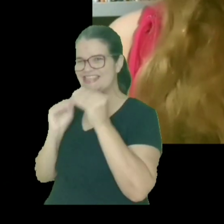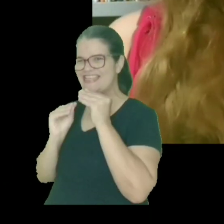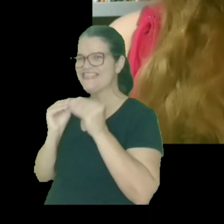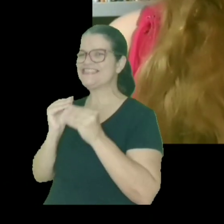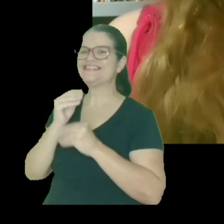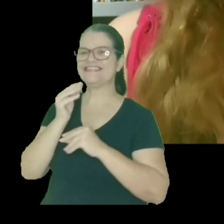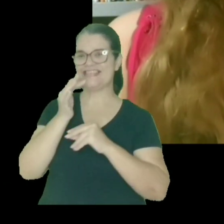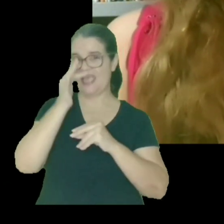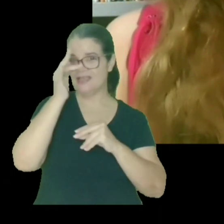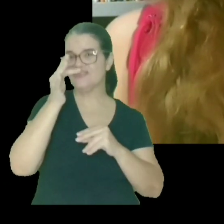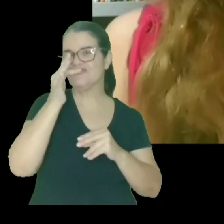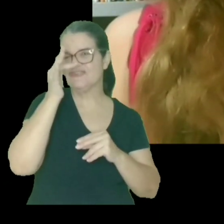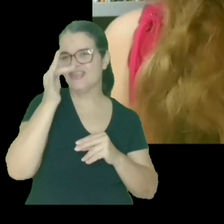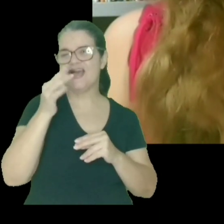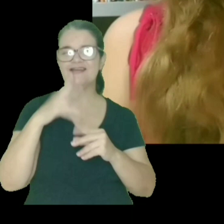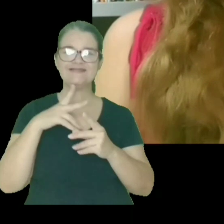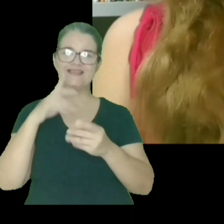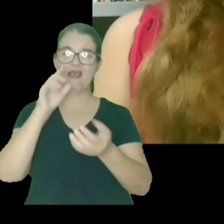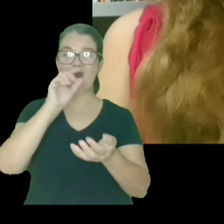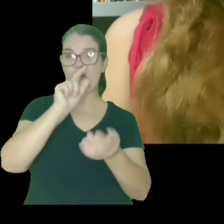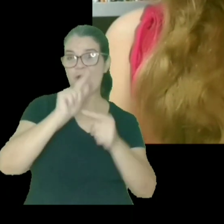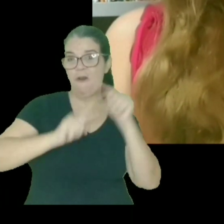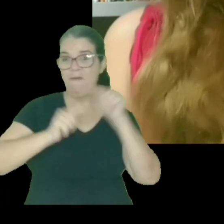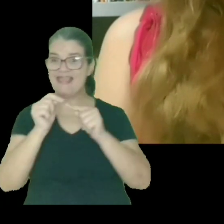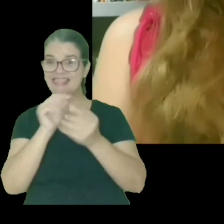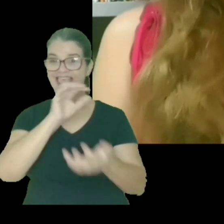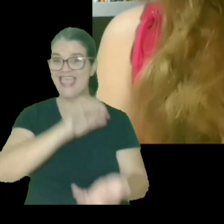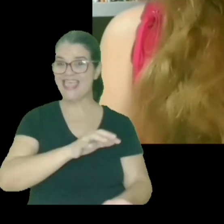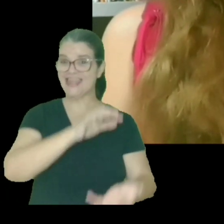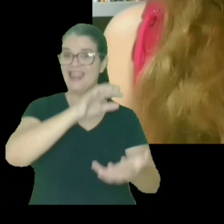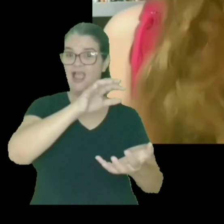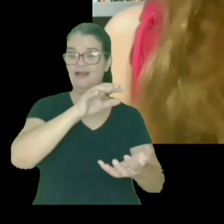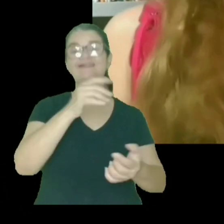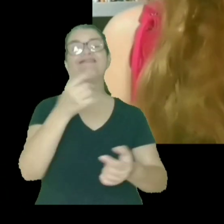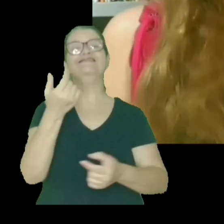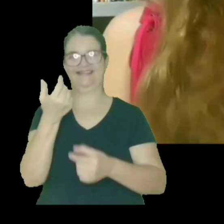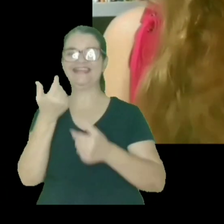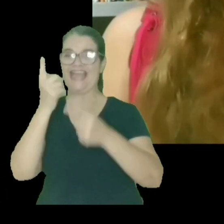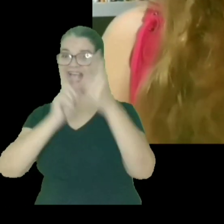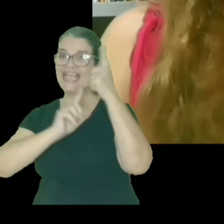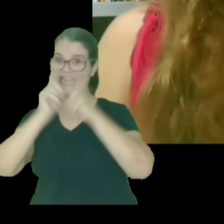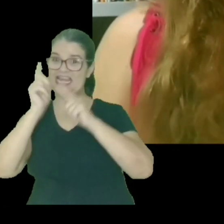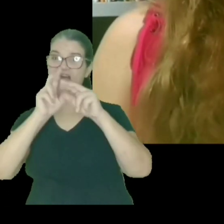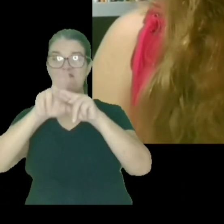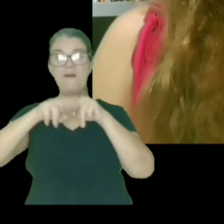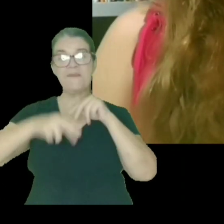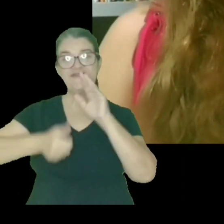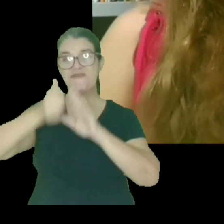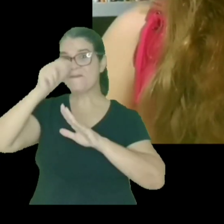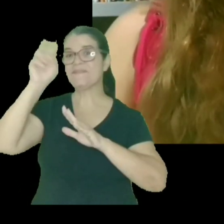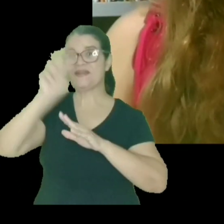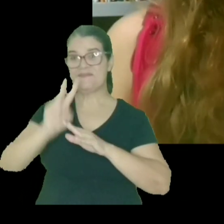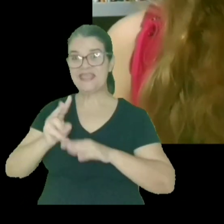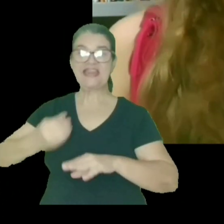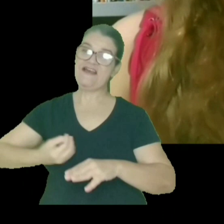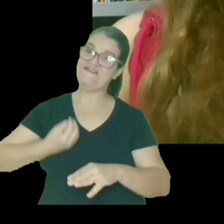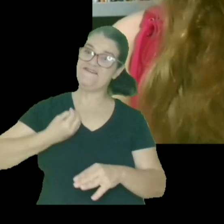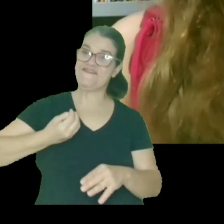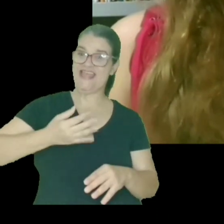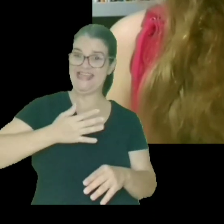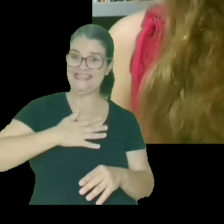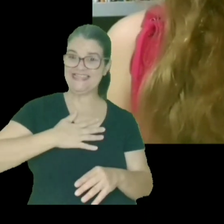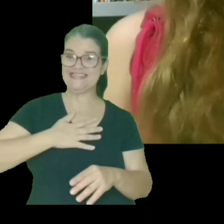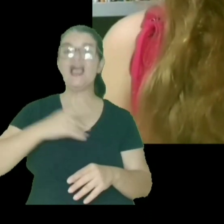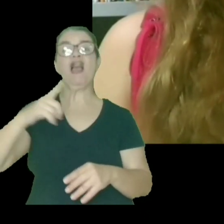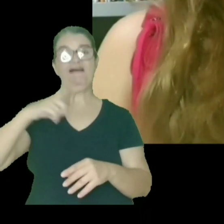com o que restara de material. Naquele carnaval, pois, pela primeira vez na vida,